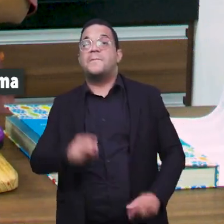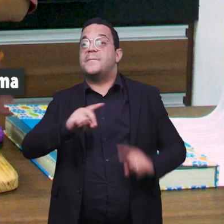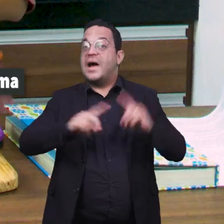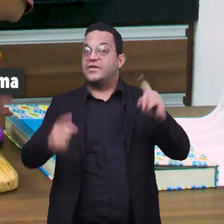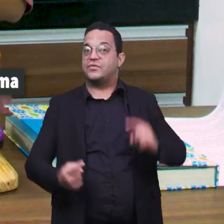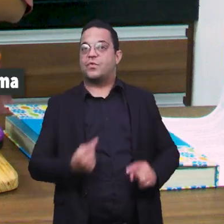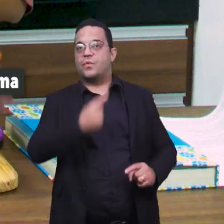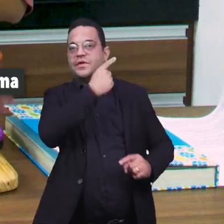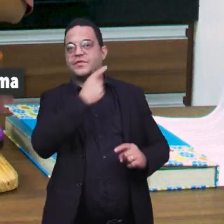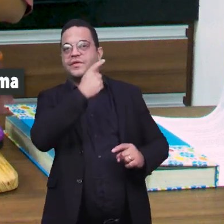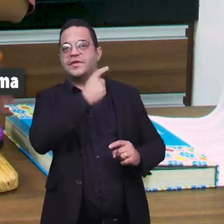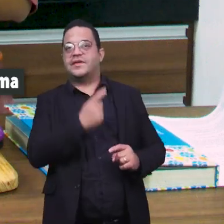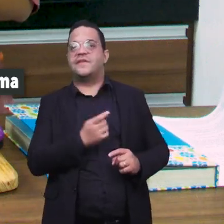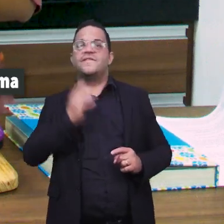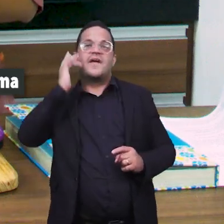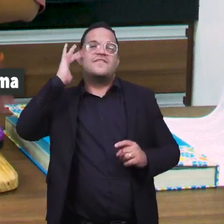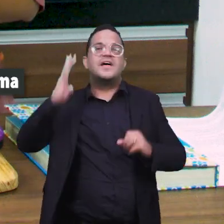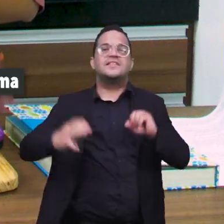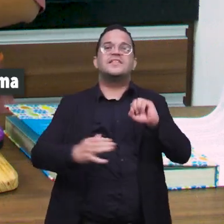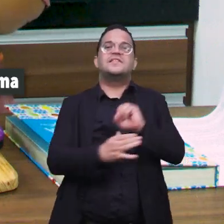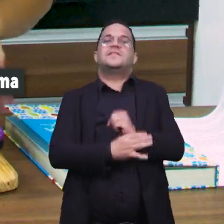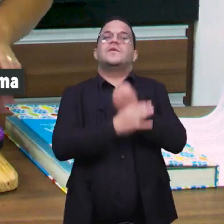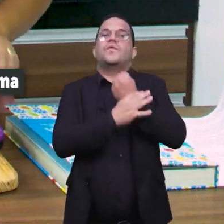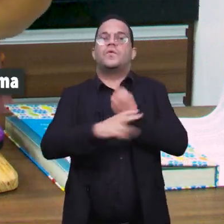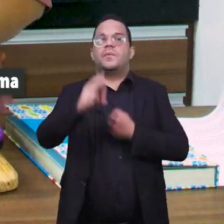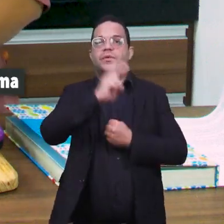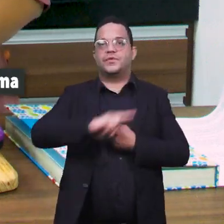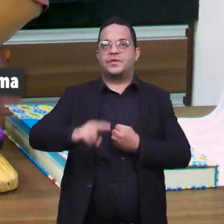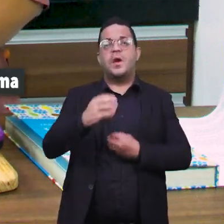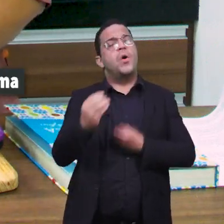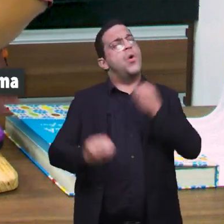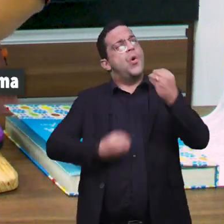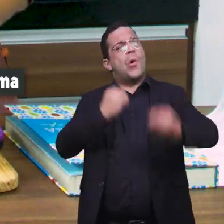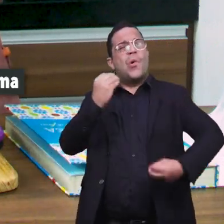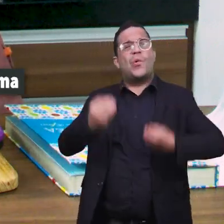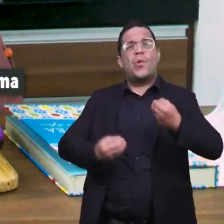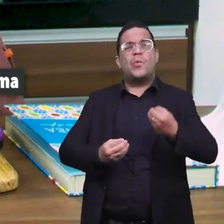cebola, no seu tomate, prende e ó,